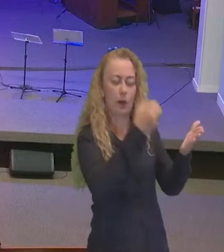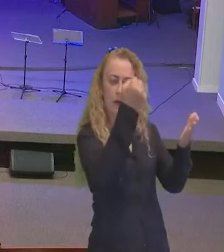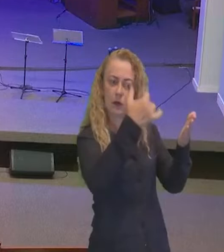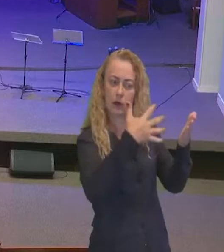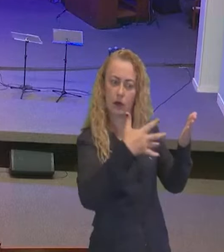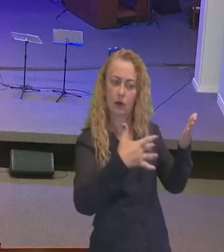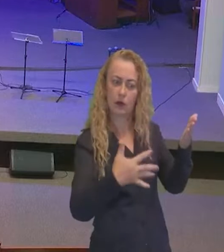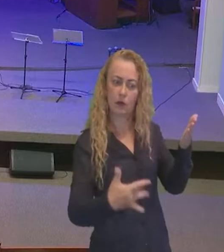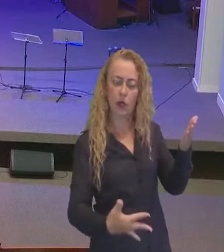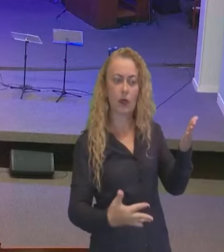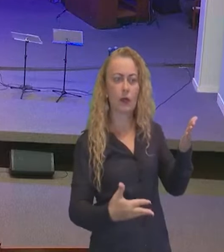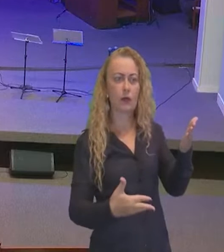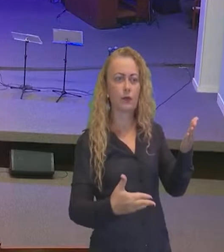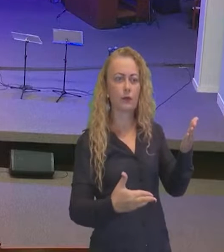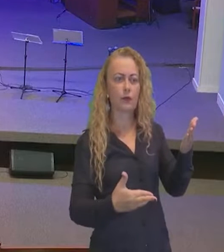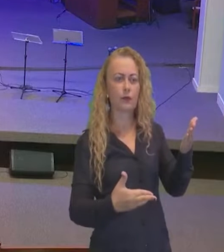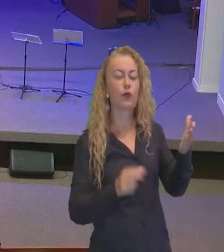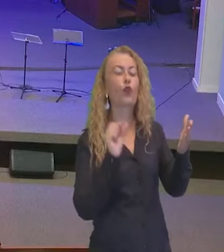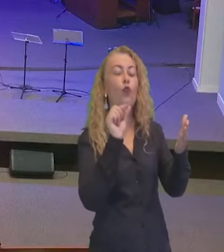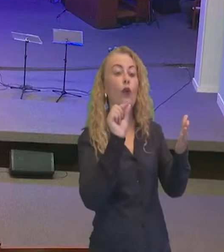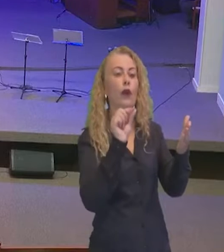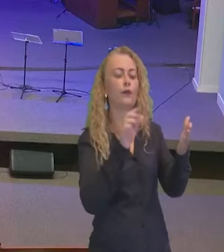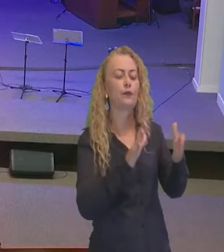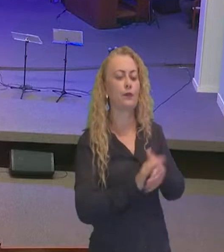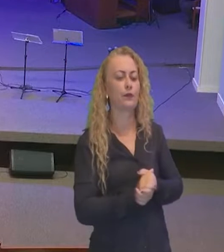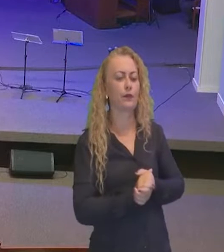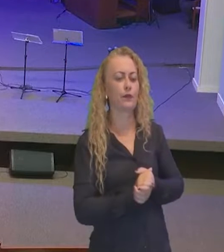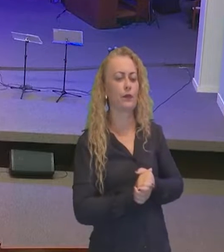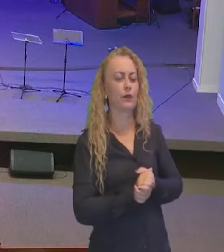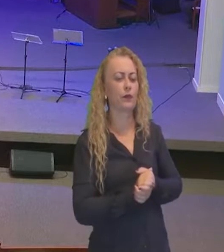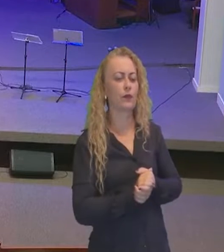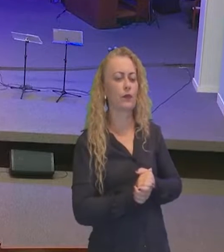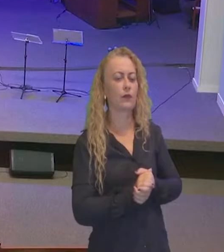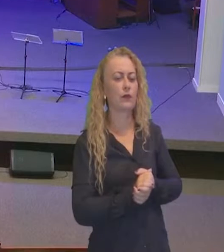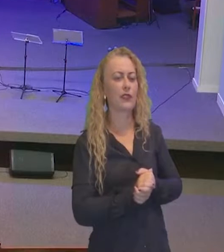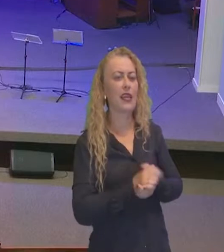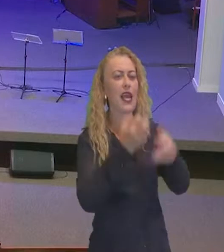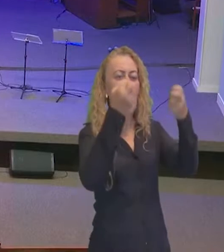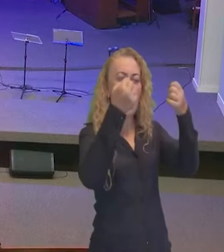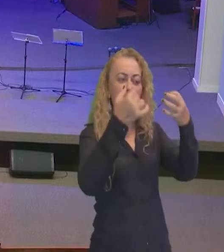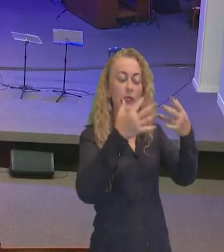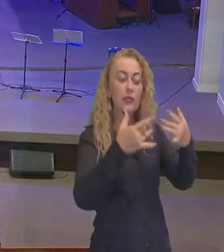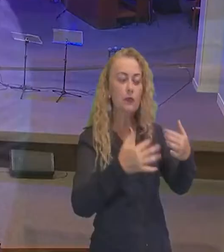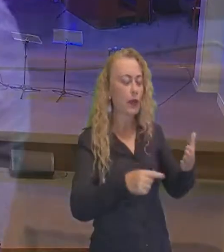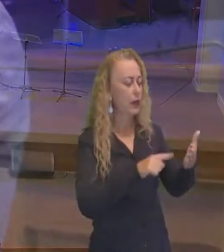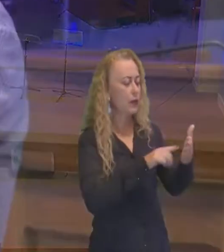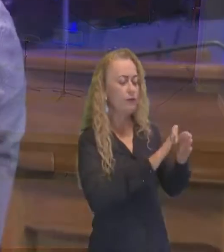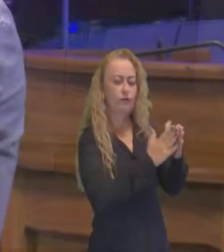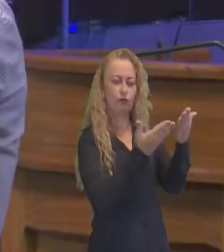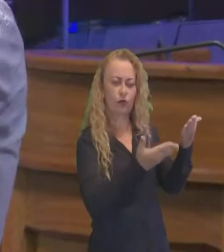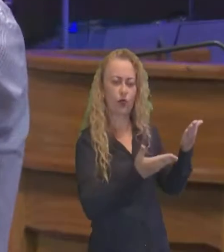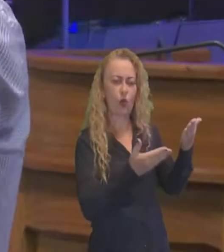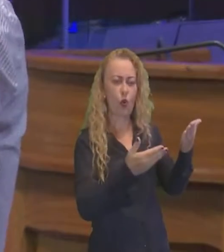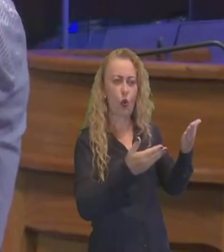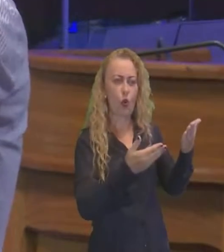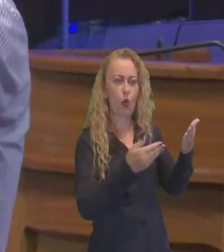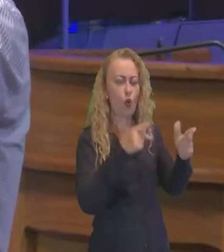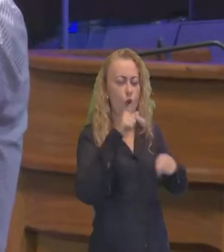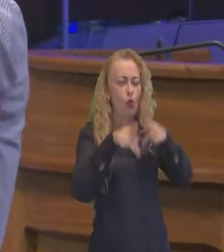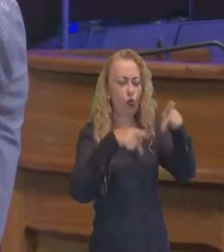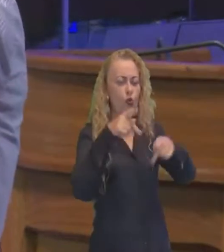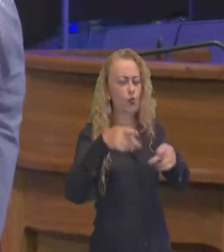padrões hebraicos, não em padrões gregos. Os gregos eram muito